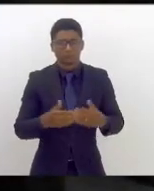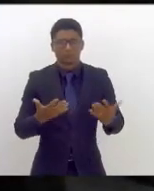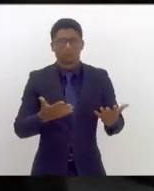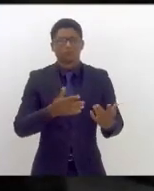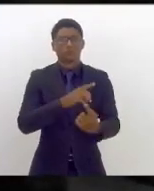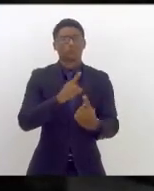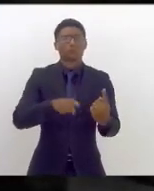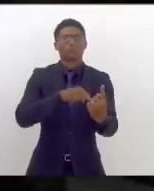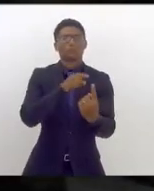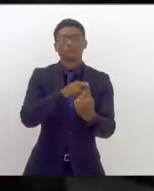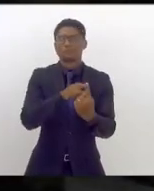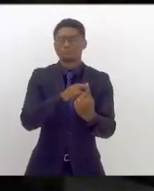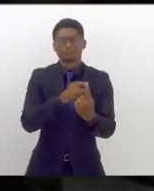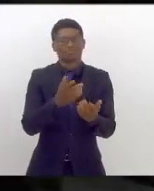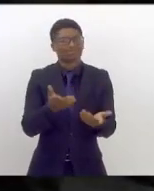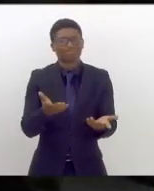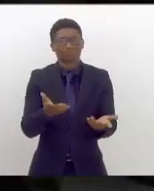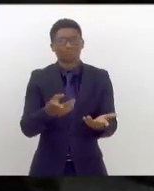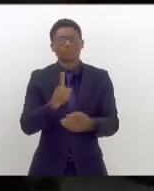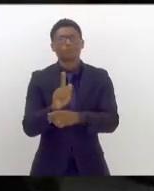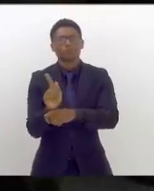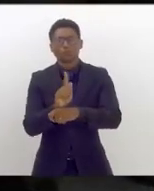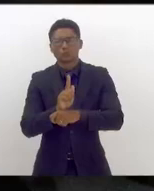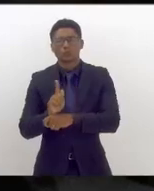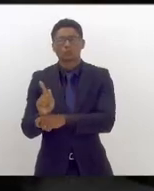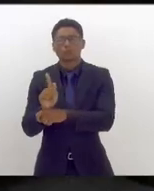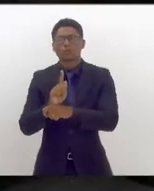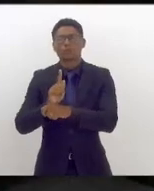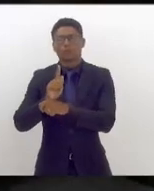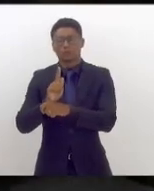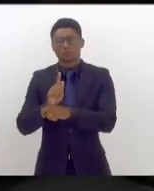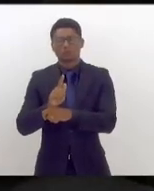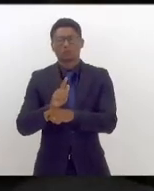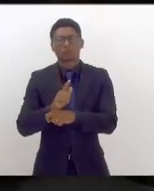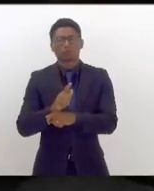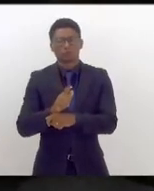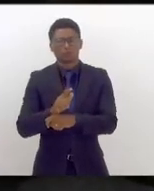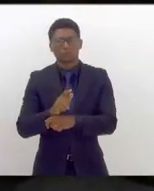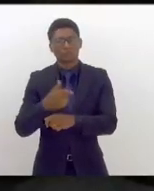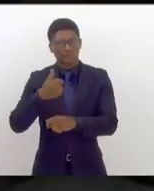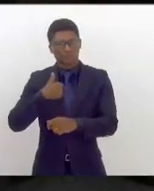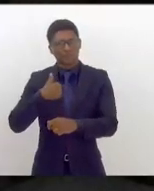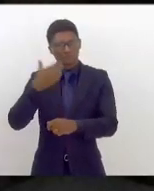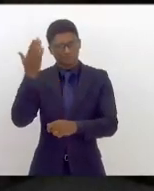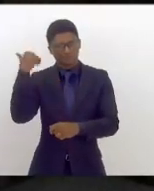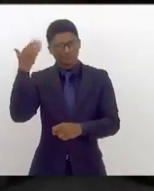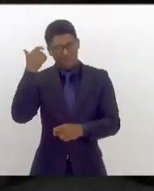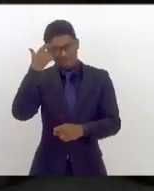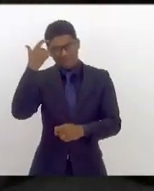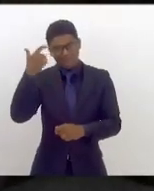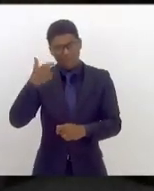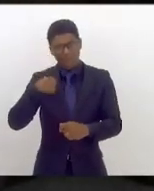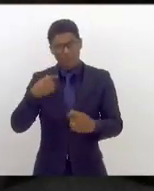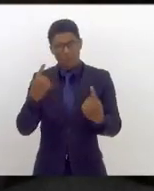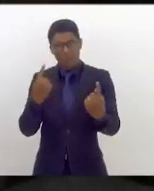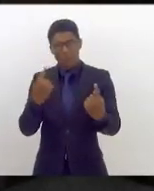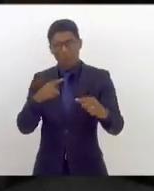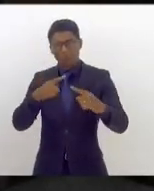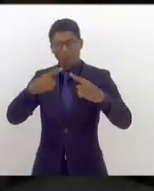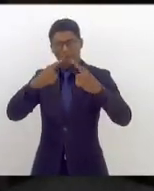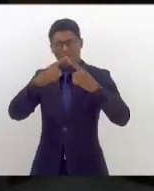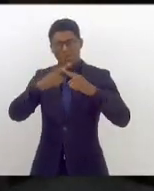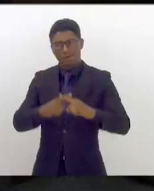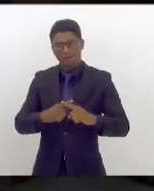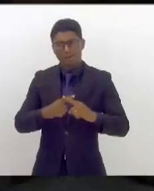o excelência fez uma grande gestão e quem tá falando aqui foi alguém que disputou com vossa excelência e reconheça que publicamente